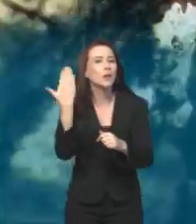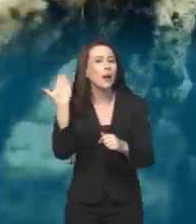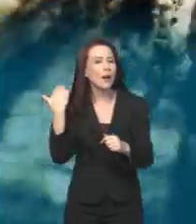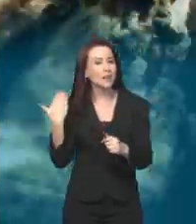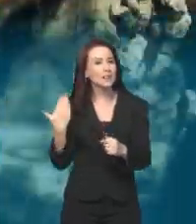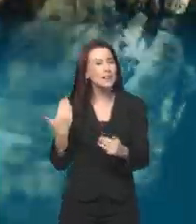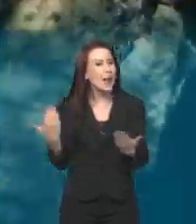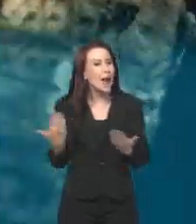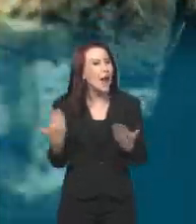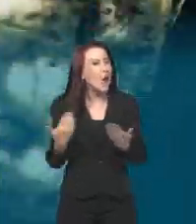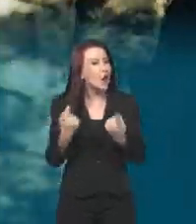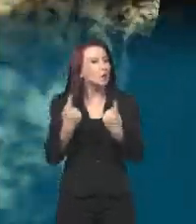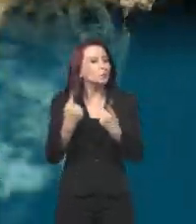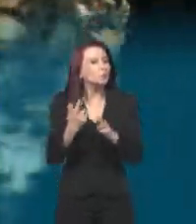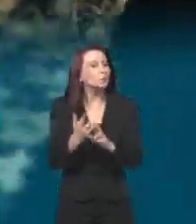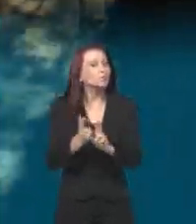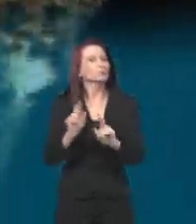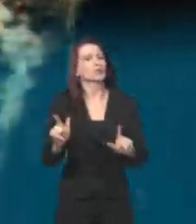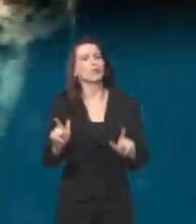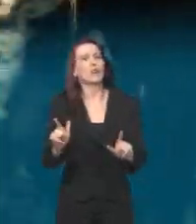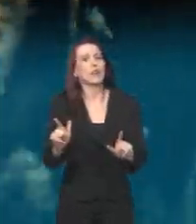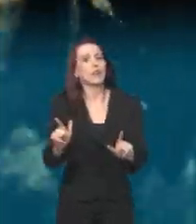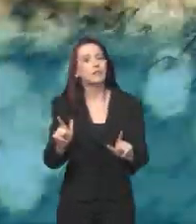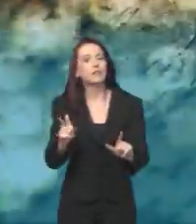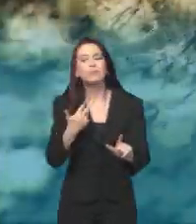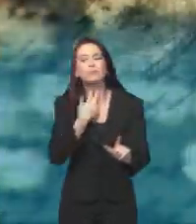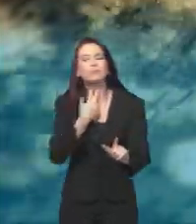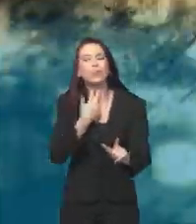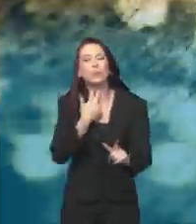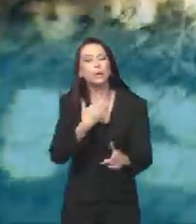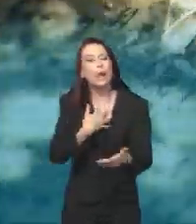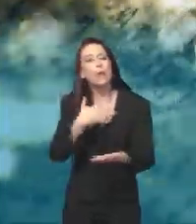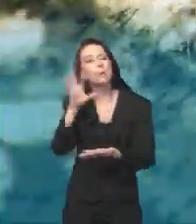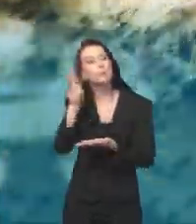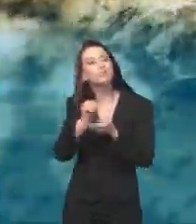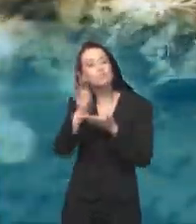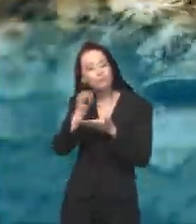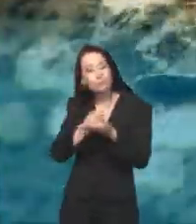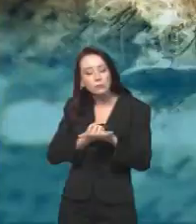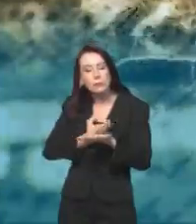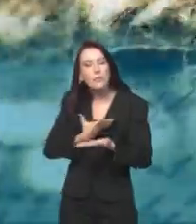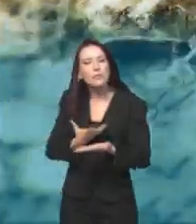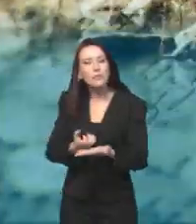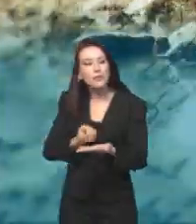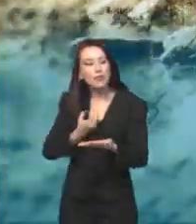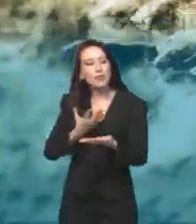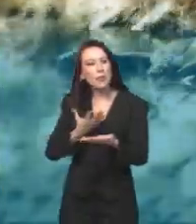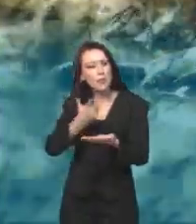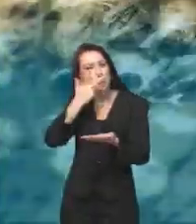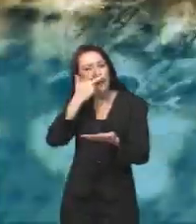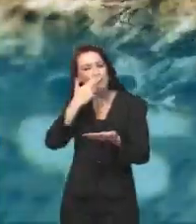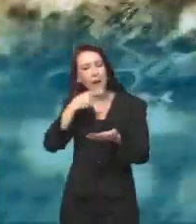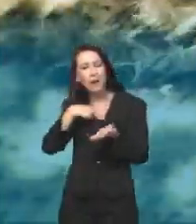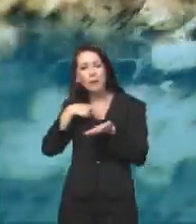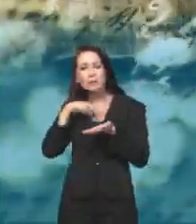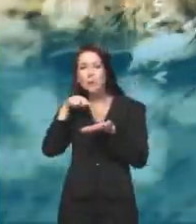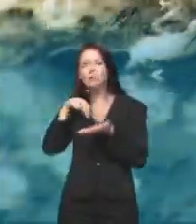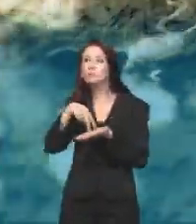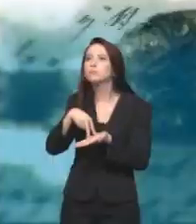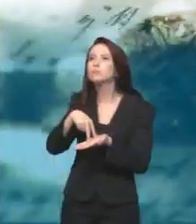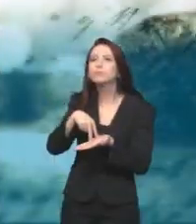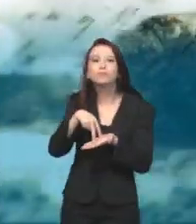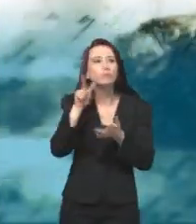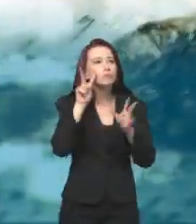antes. Não posso descrever, caro Ferdinand. Parece-me ainda como meio sonho e custo